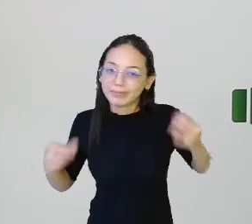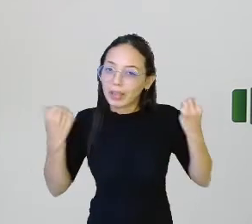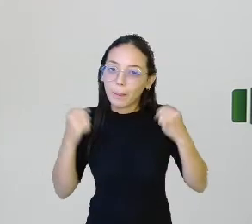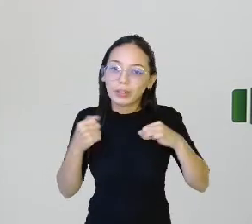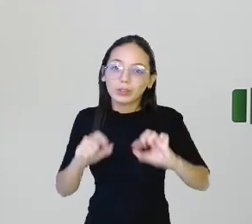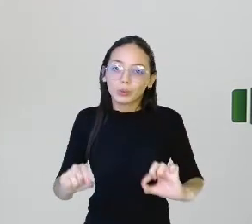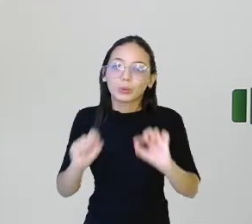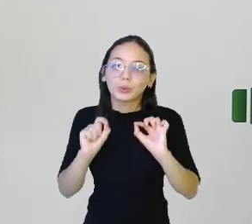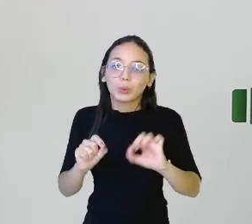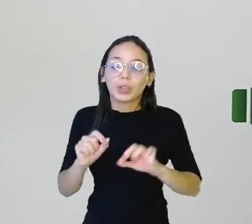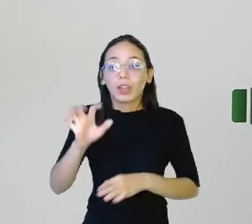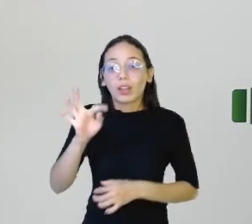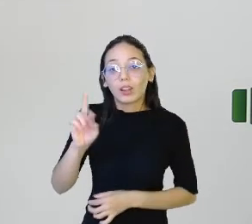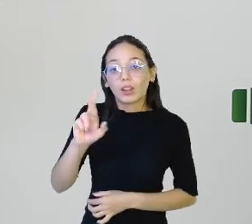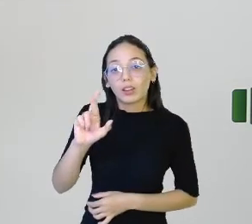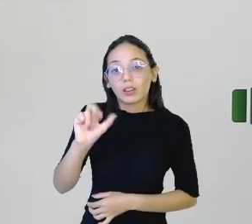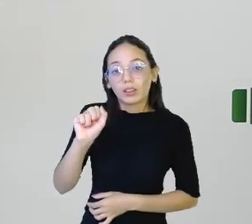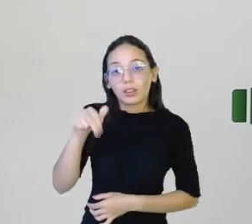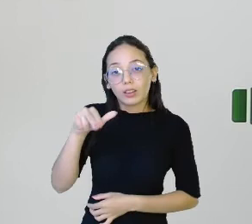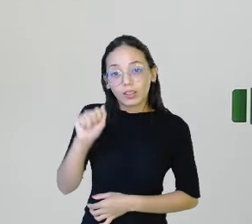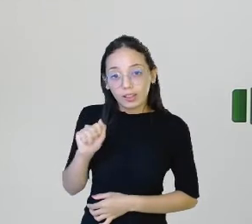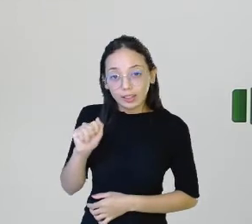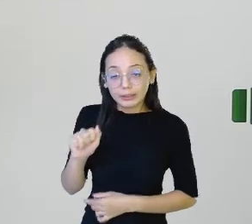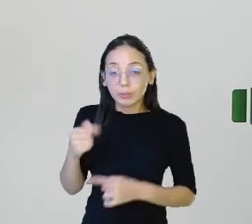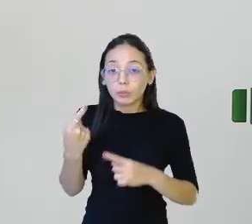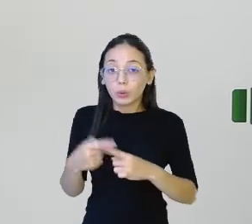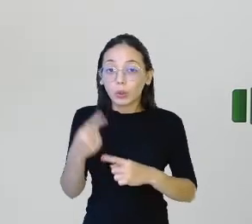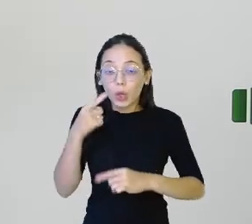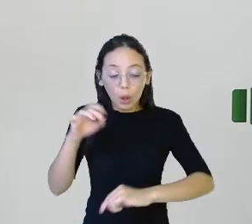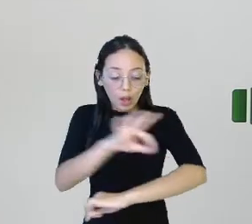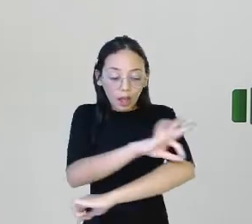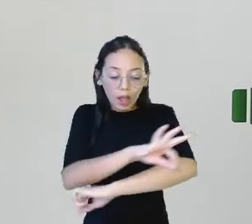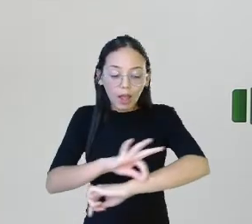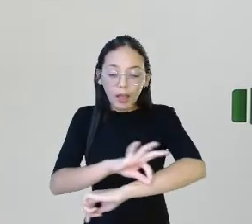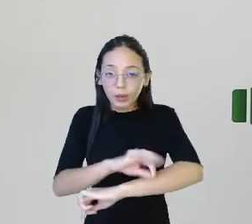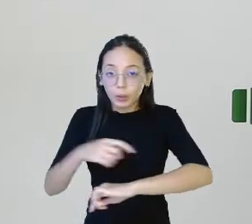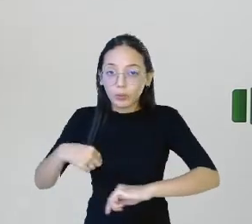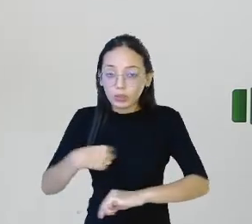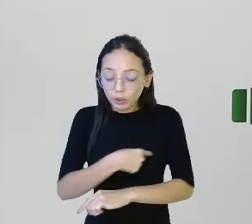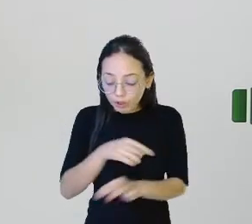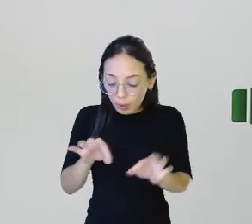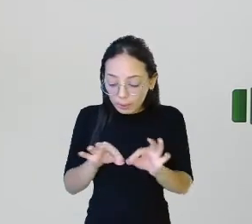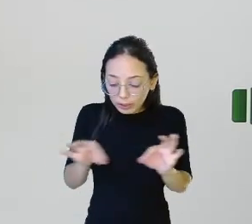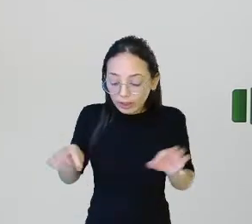de uma trena. A régua a gente mede coisas pequenas.